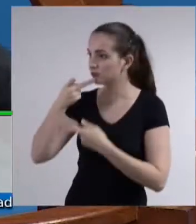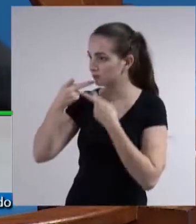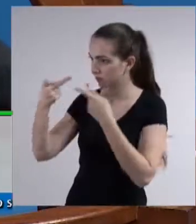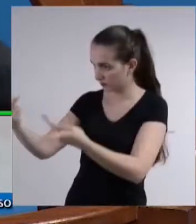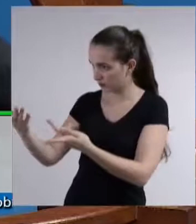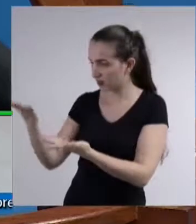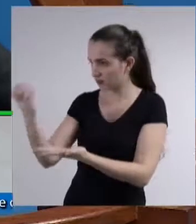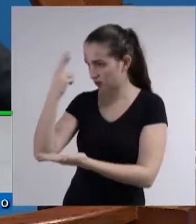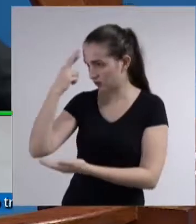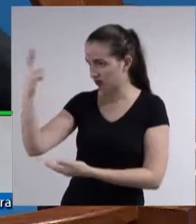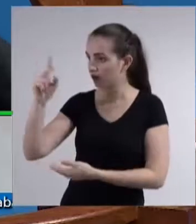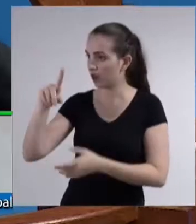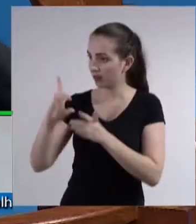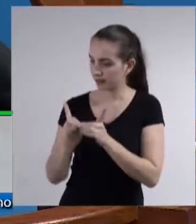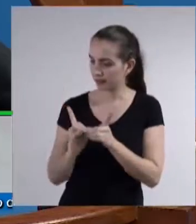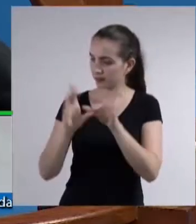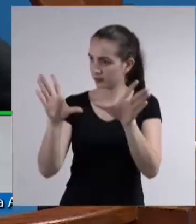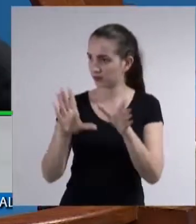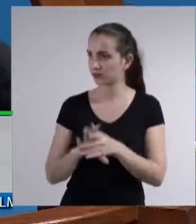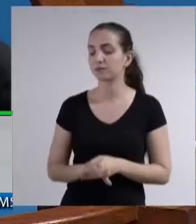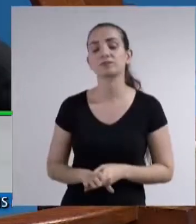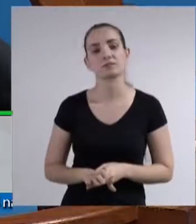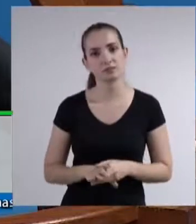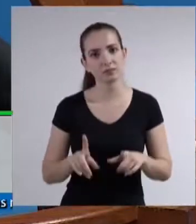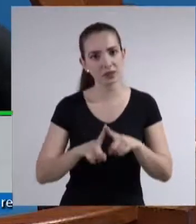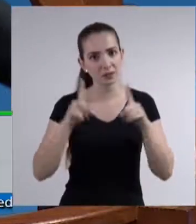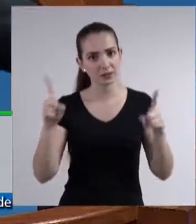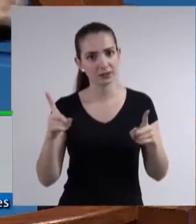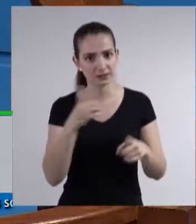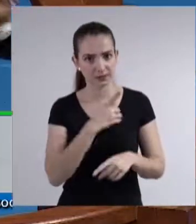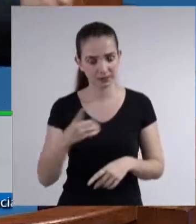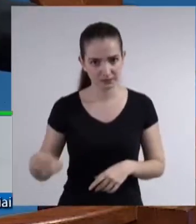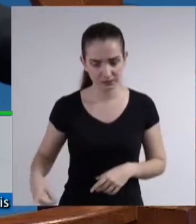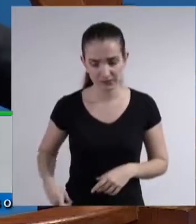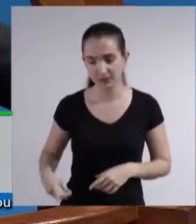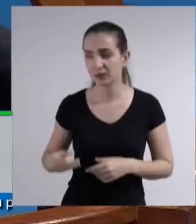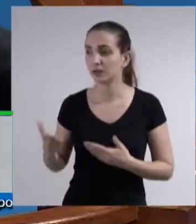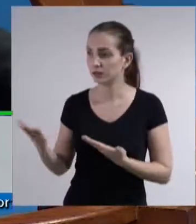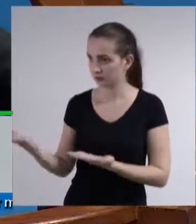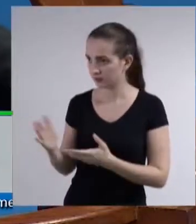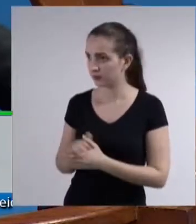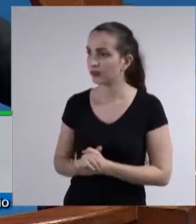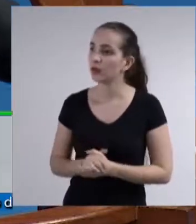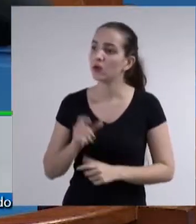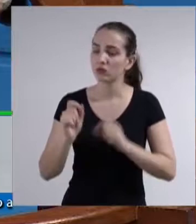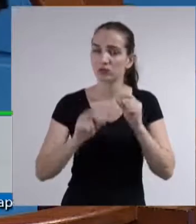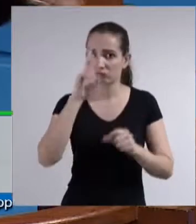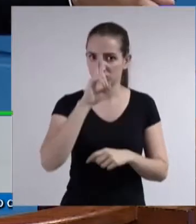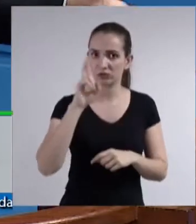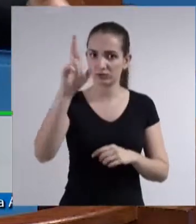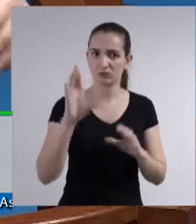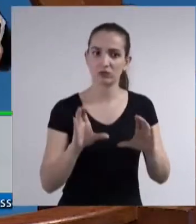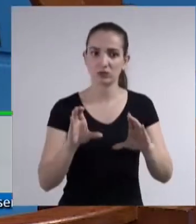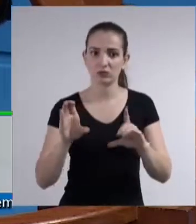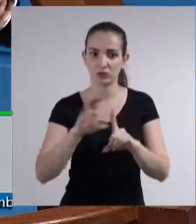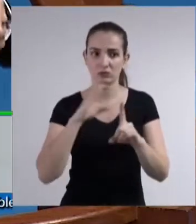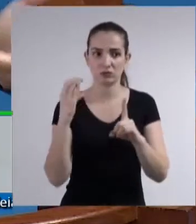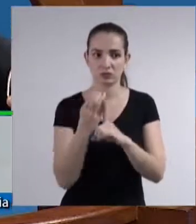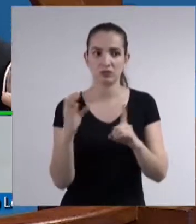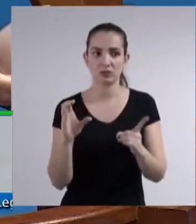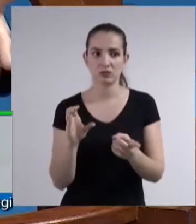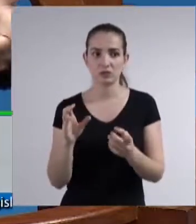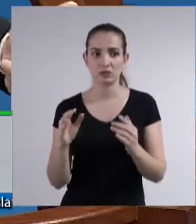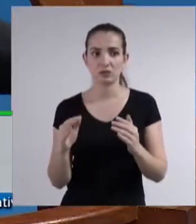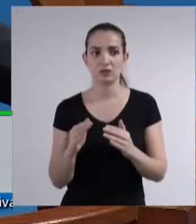debate e faz parte da democracia. Mas, deputado Barbosinha, ali aquelas lideranças indígenas e aquelas famílias